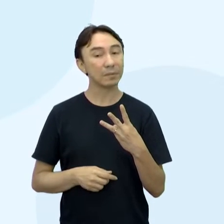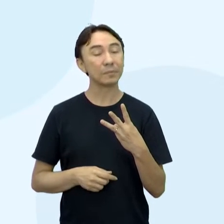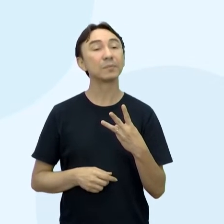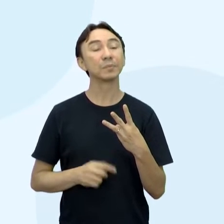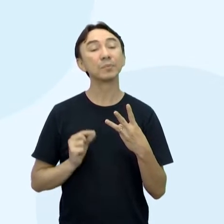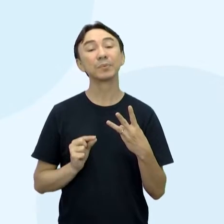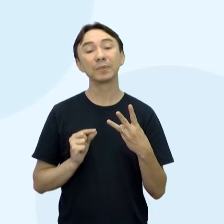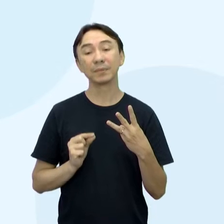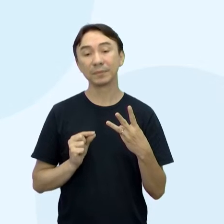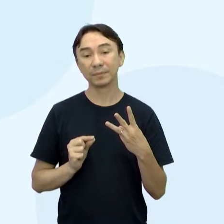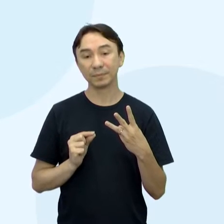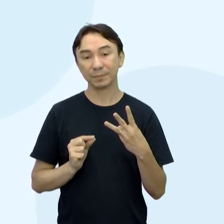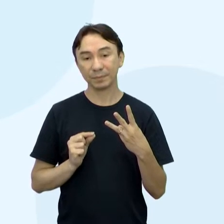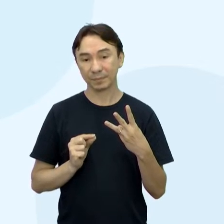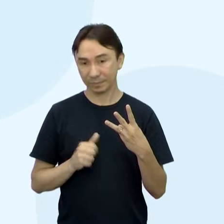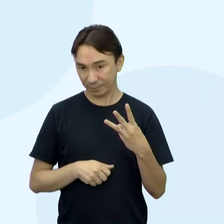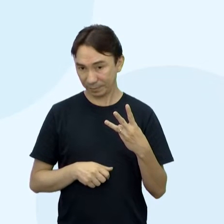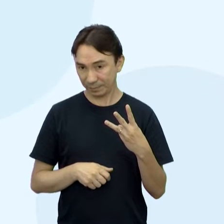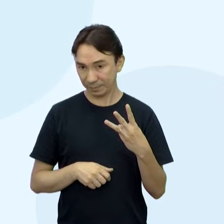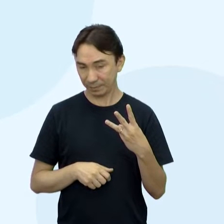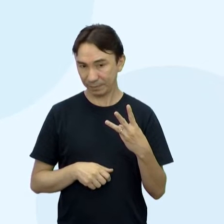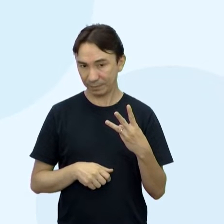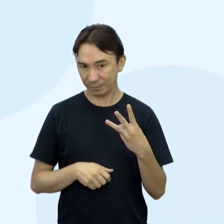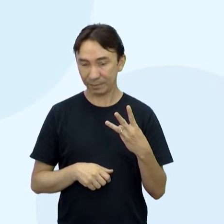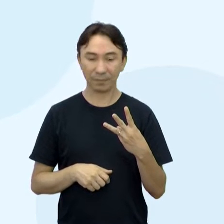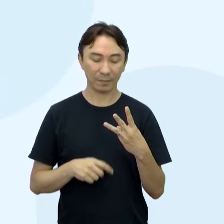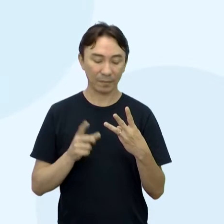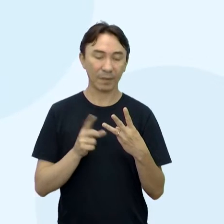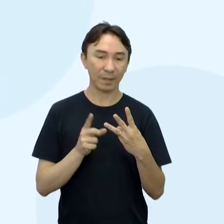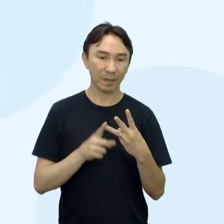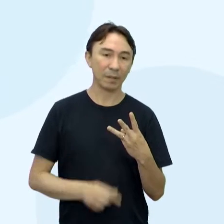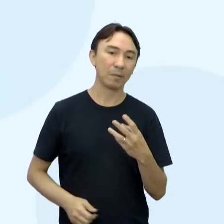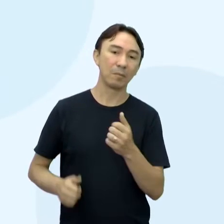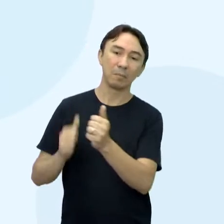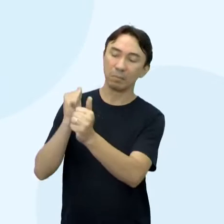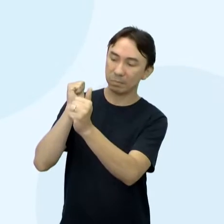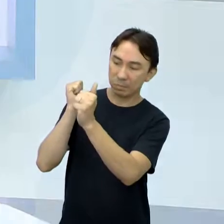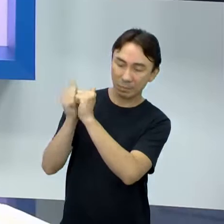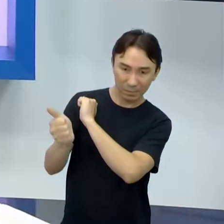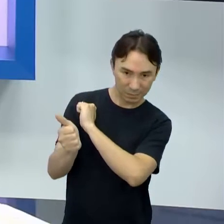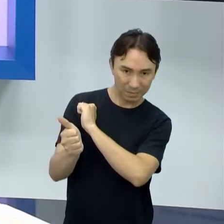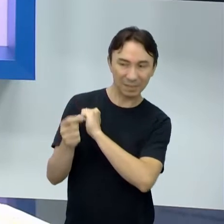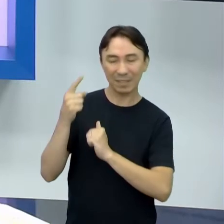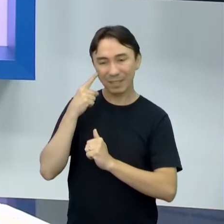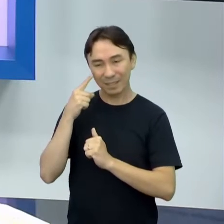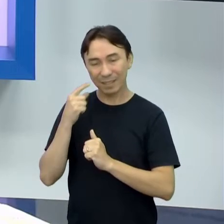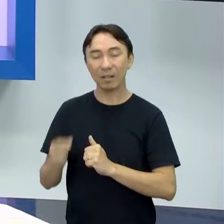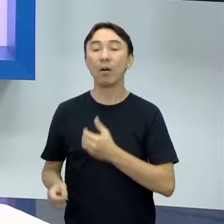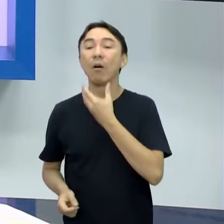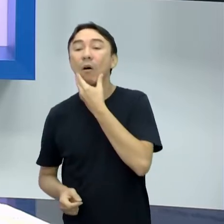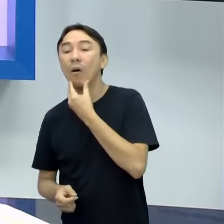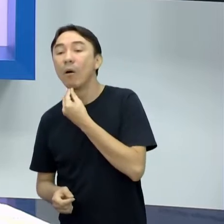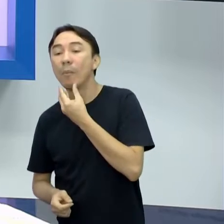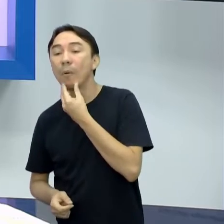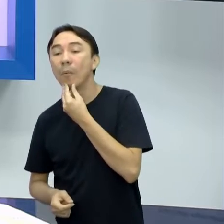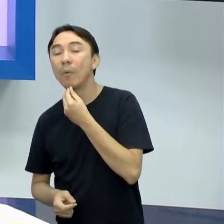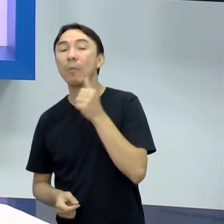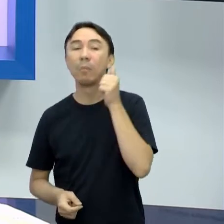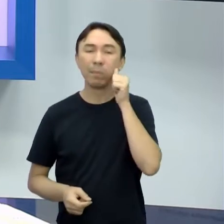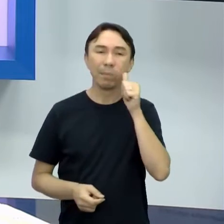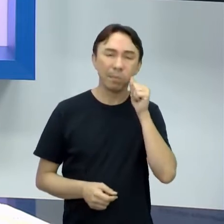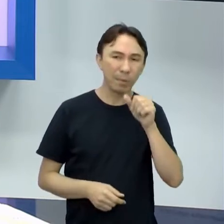aí. Essas modalidades têm a mesma projeção entre os sexos? Podem voltar aqui comigo. Então,